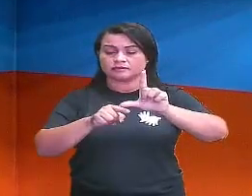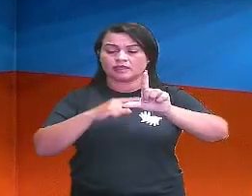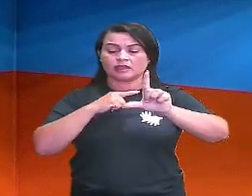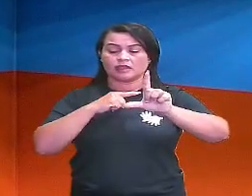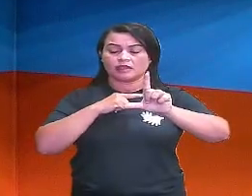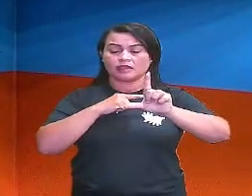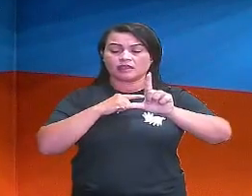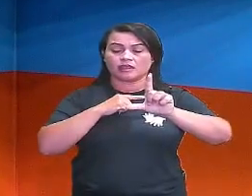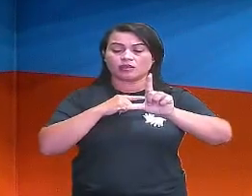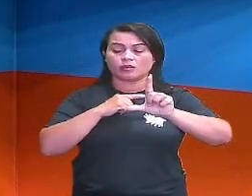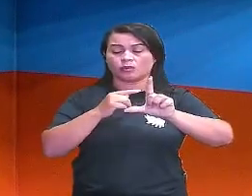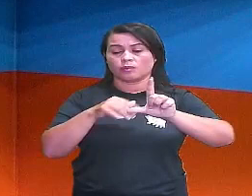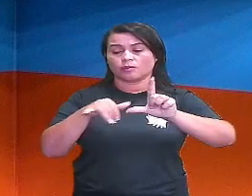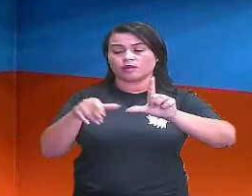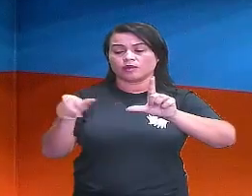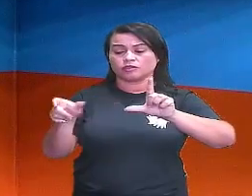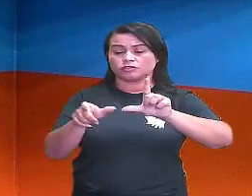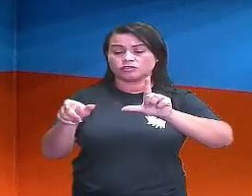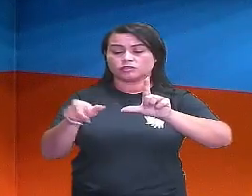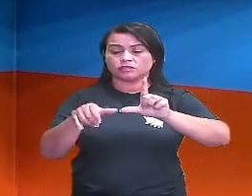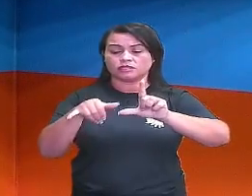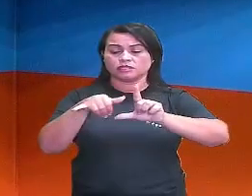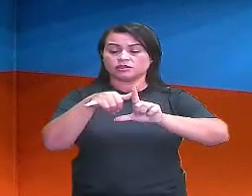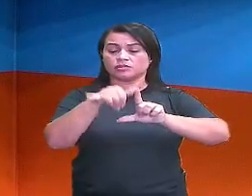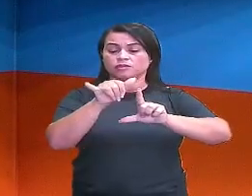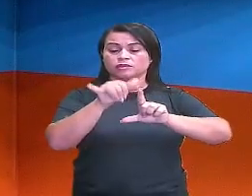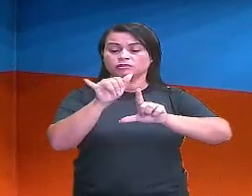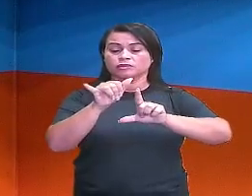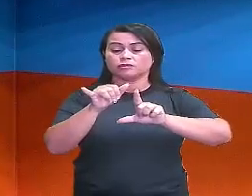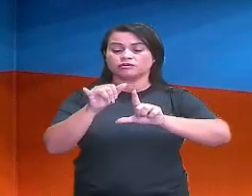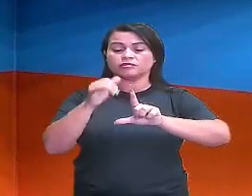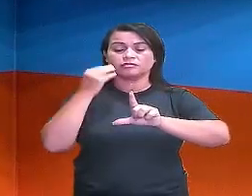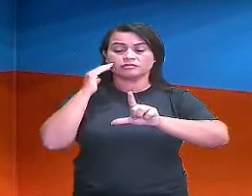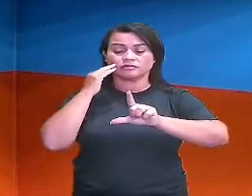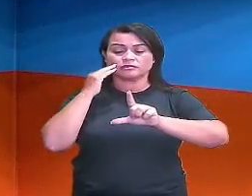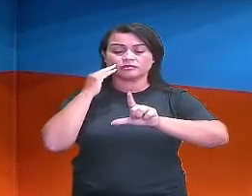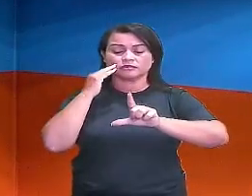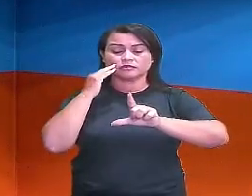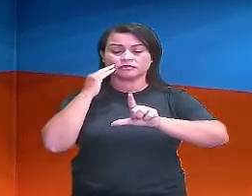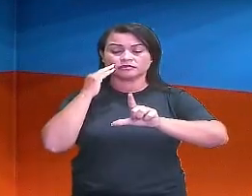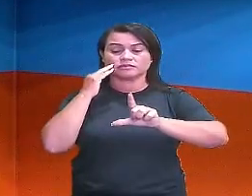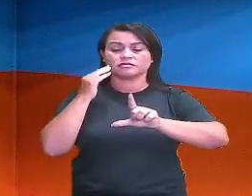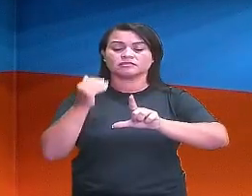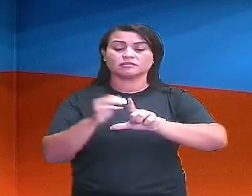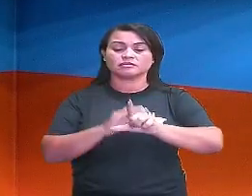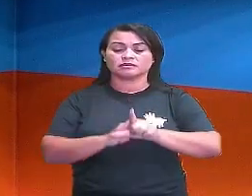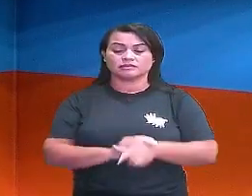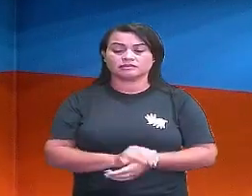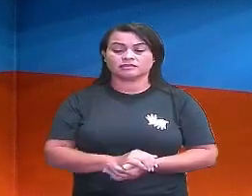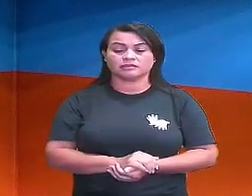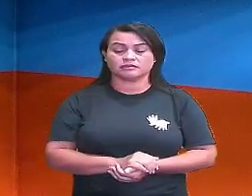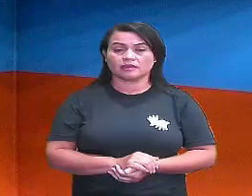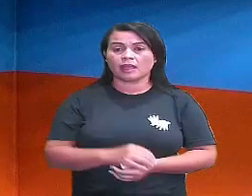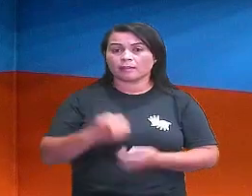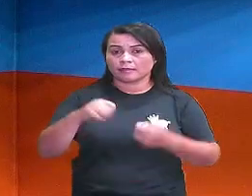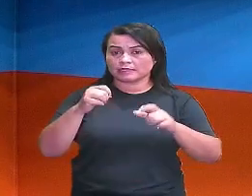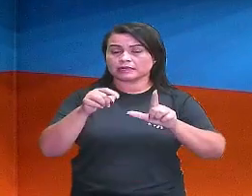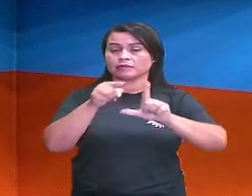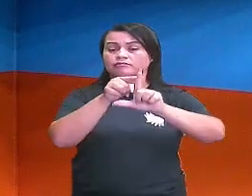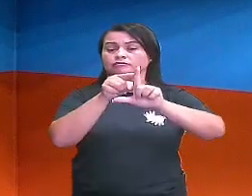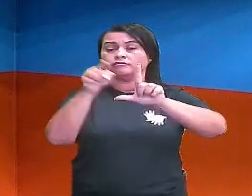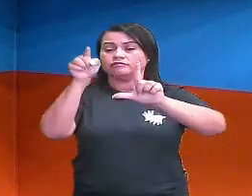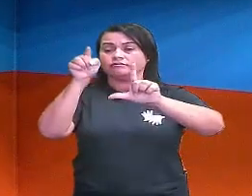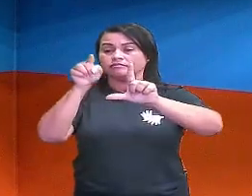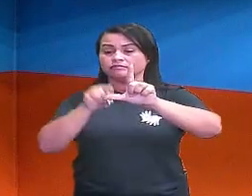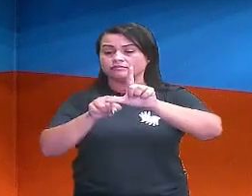Uma em relação ao X, paralela a Y, e uma em relação a Y, paralela a X. Tem que traçar essas duas